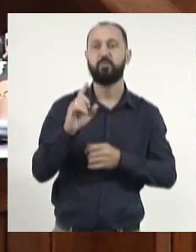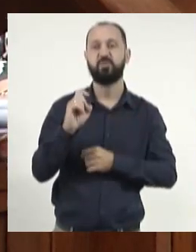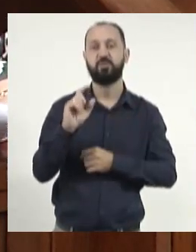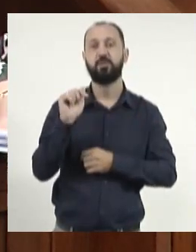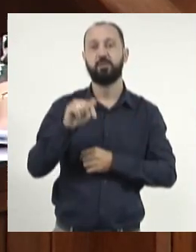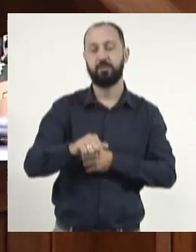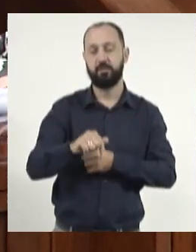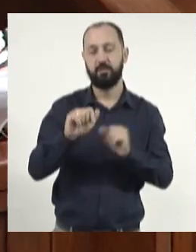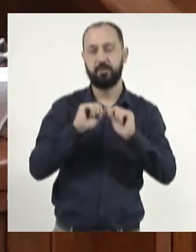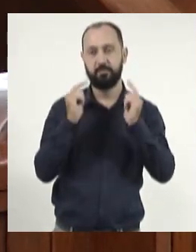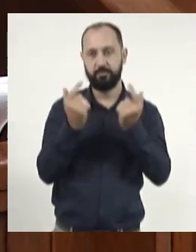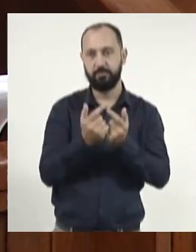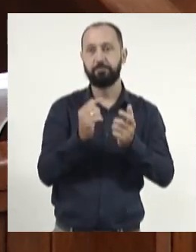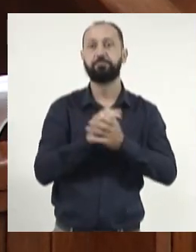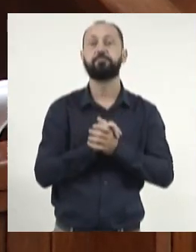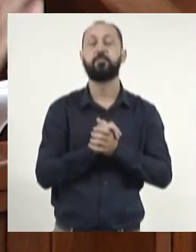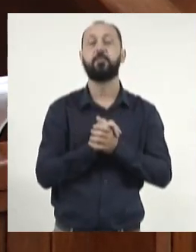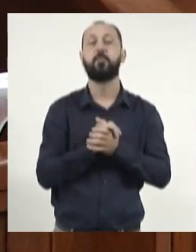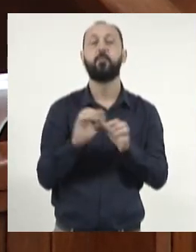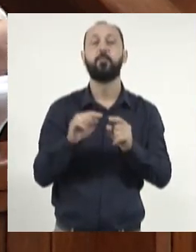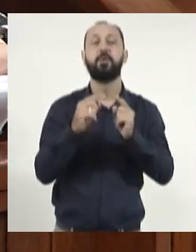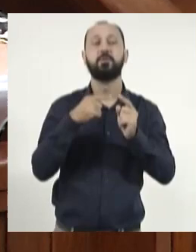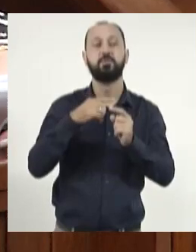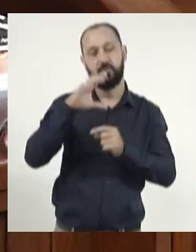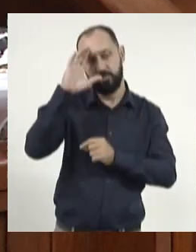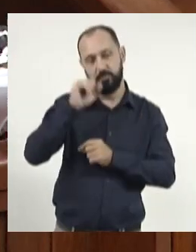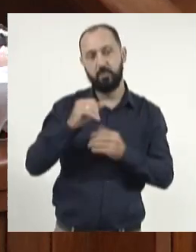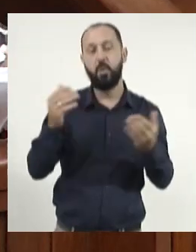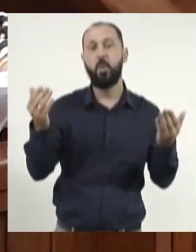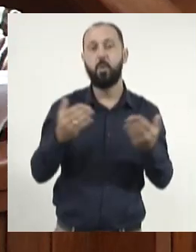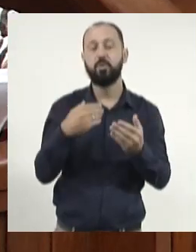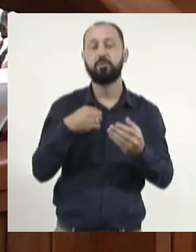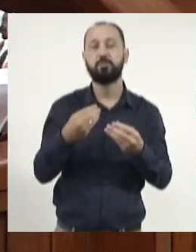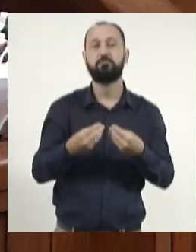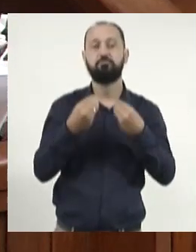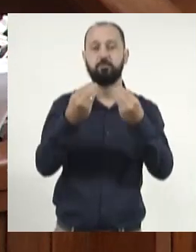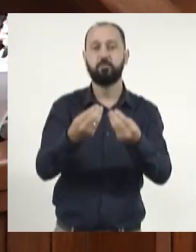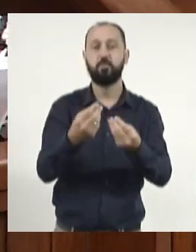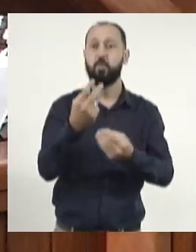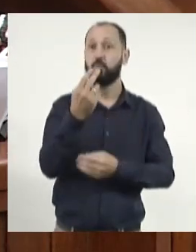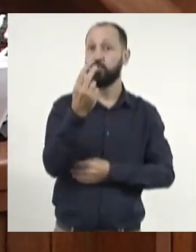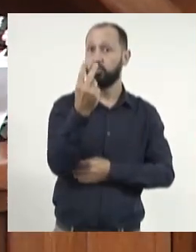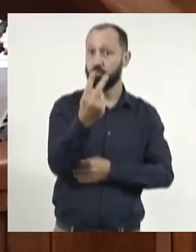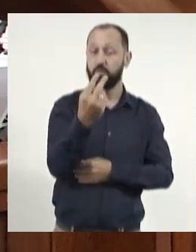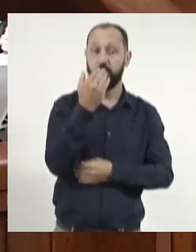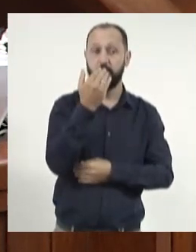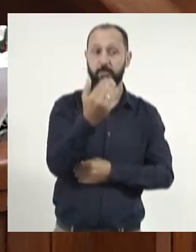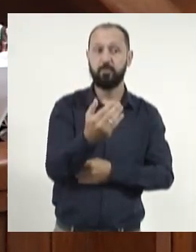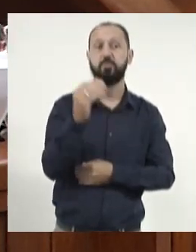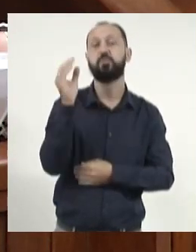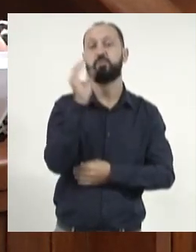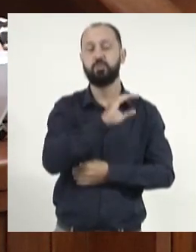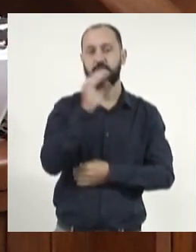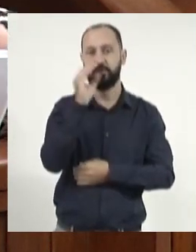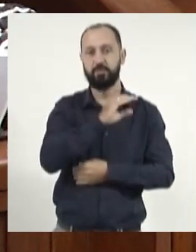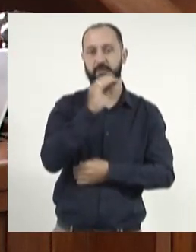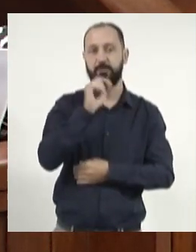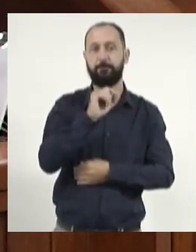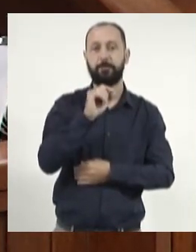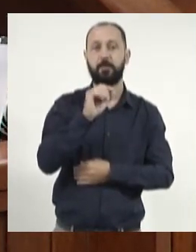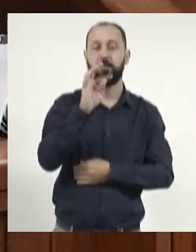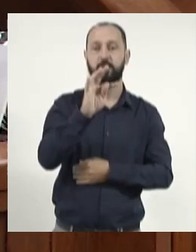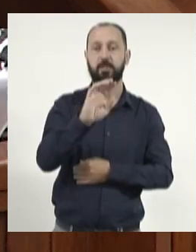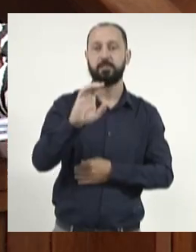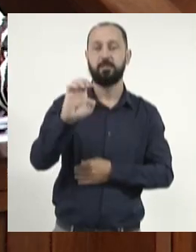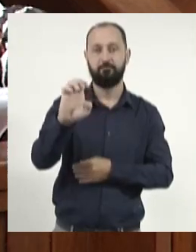aqui na Assembleia Legislativa, mas nós decidimos hoje encaminhar 2 requerimentos de extrema urgência para o